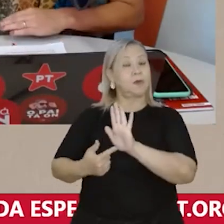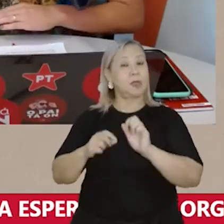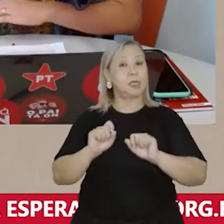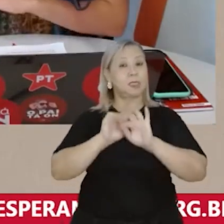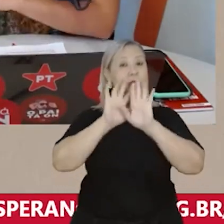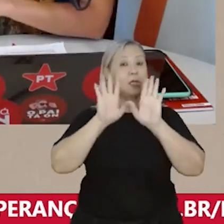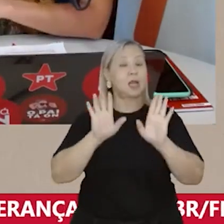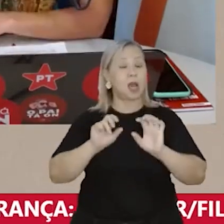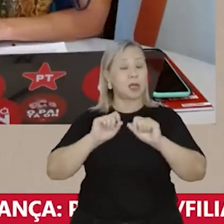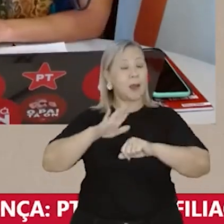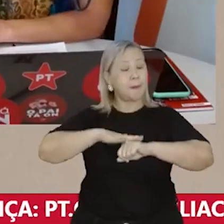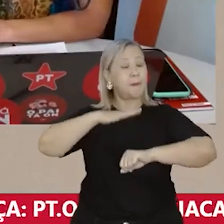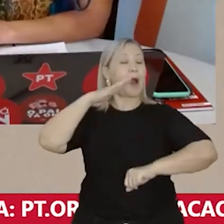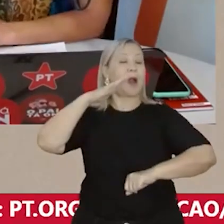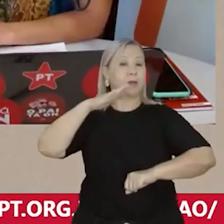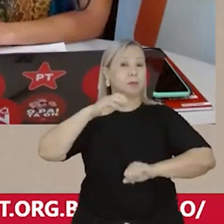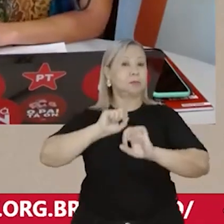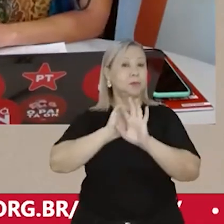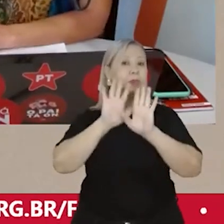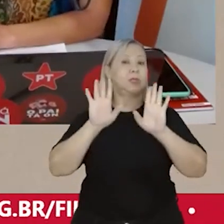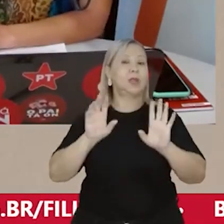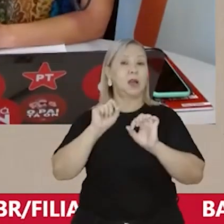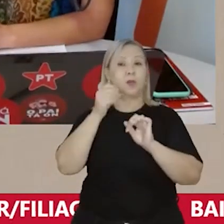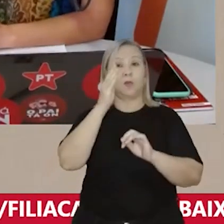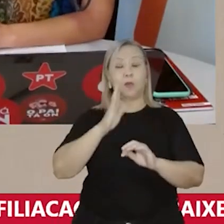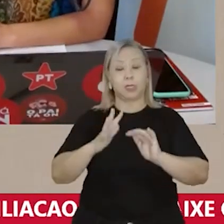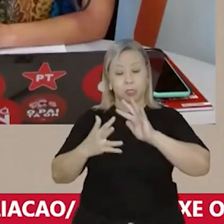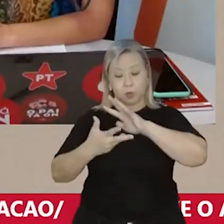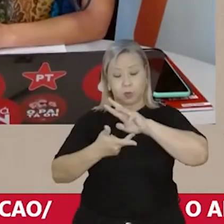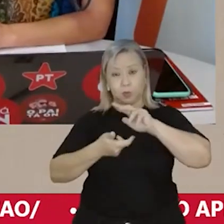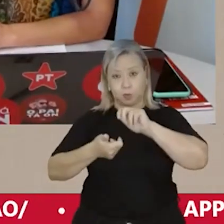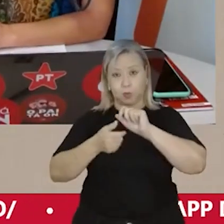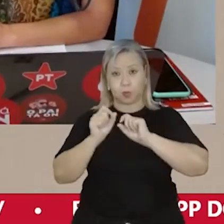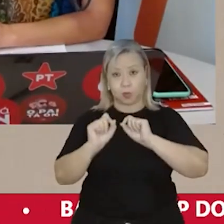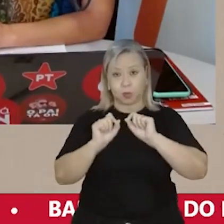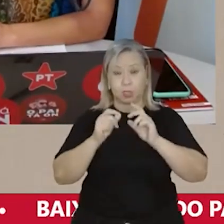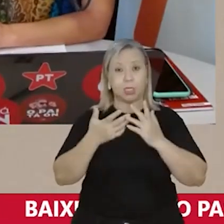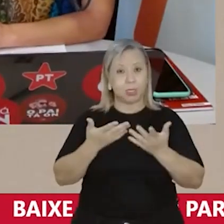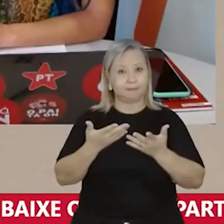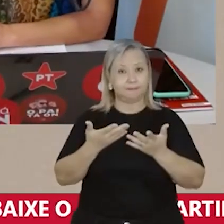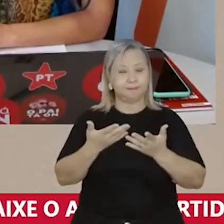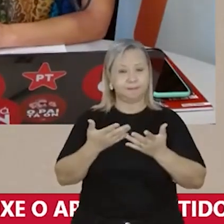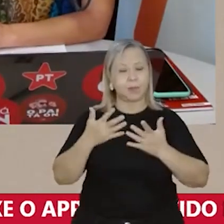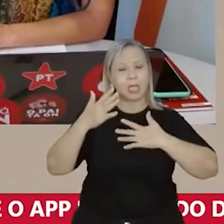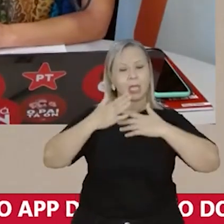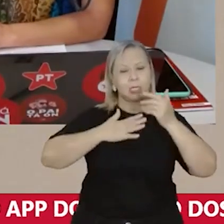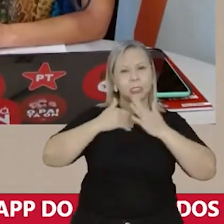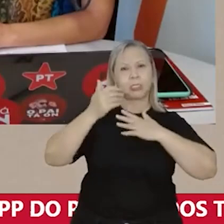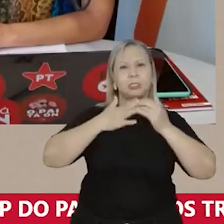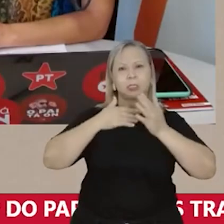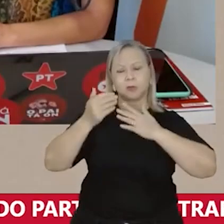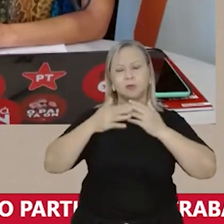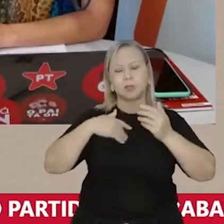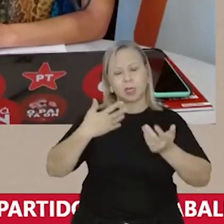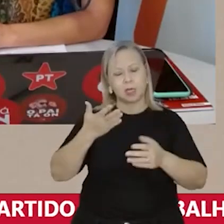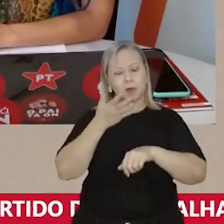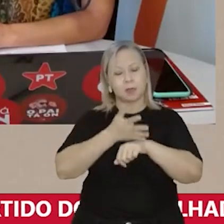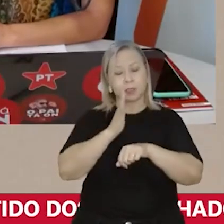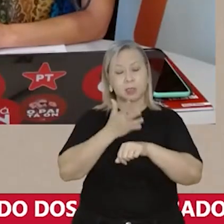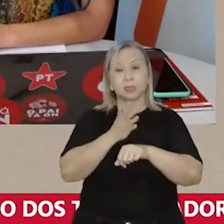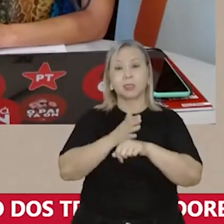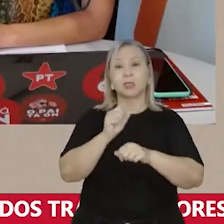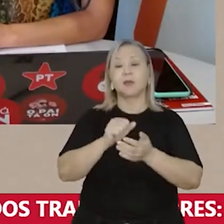do que suficientes, né, no Brasil e no mundo todo, que executamos e exercemos essas